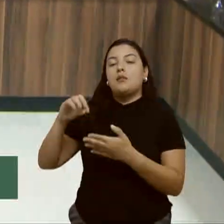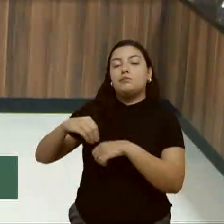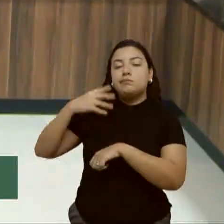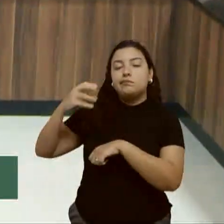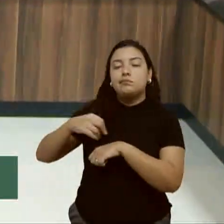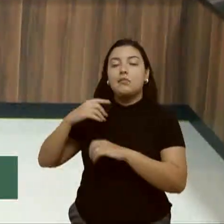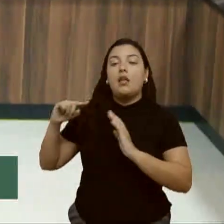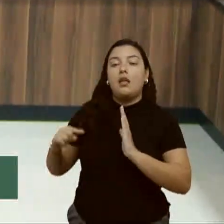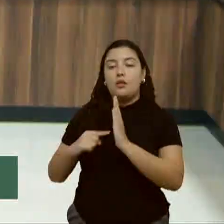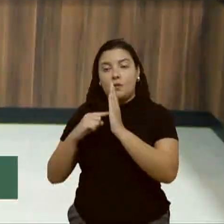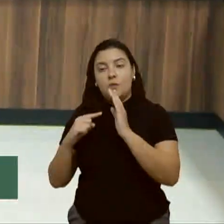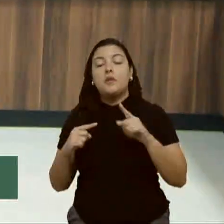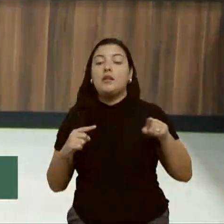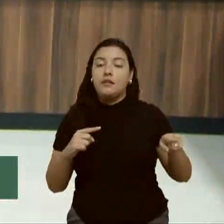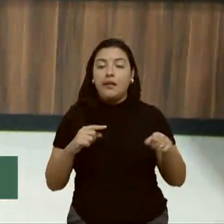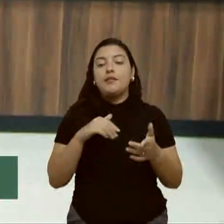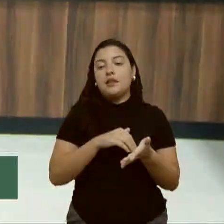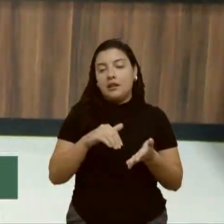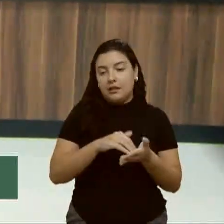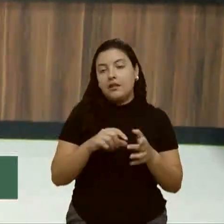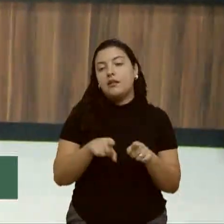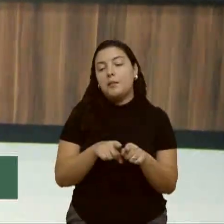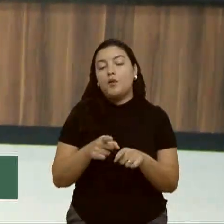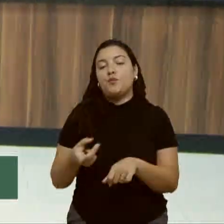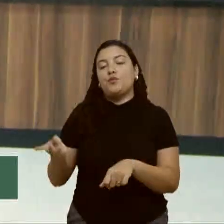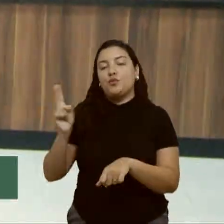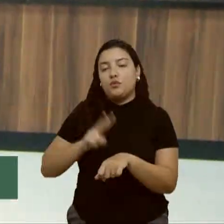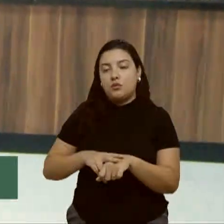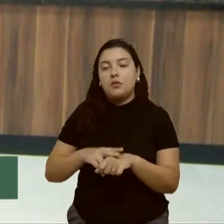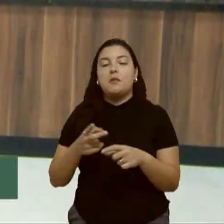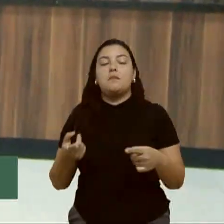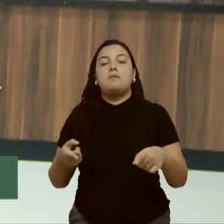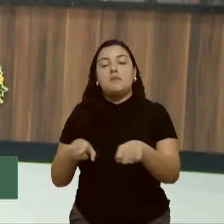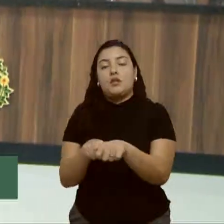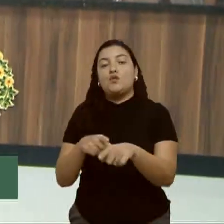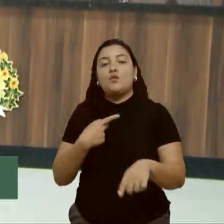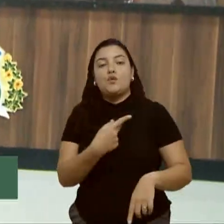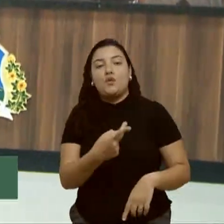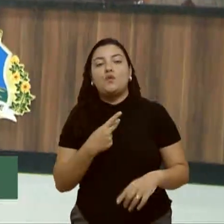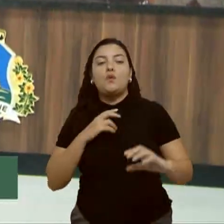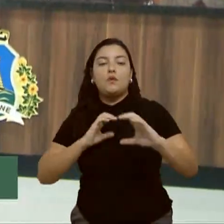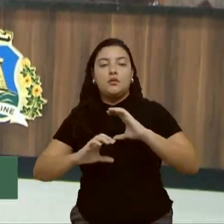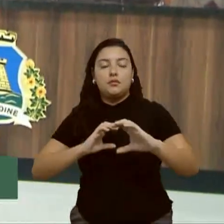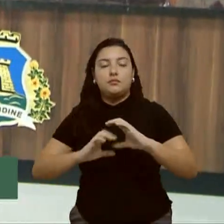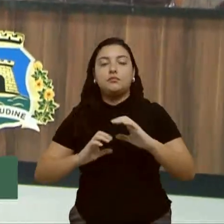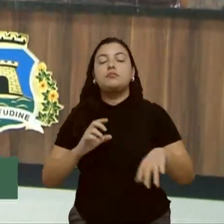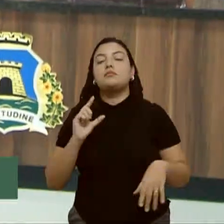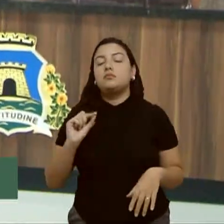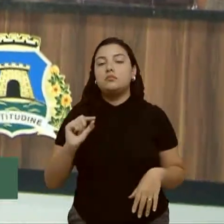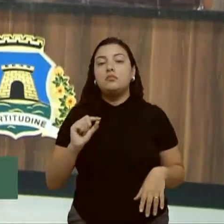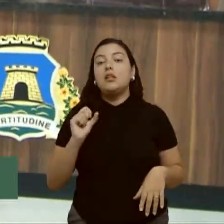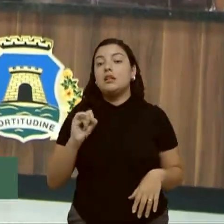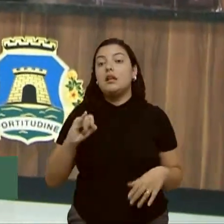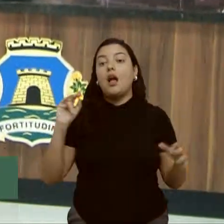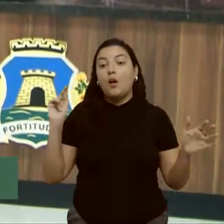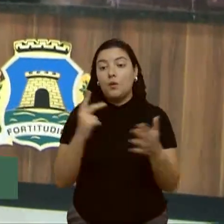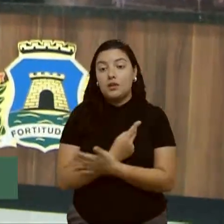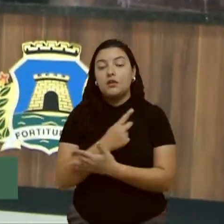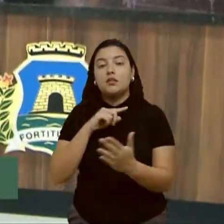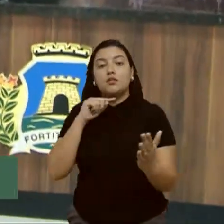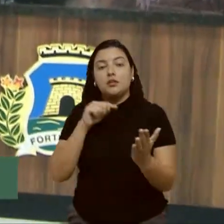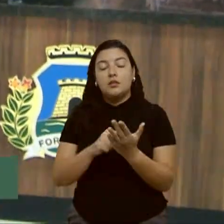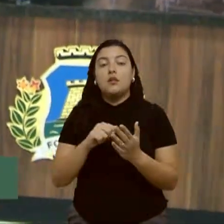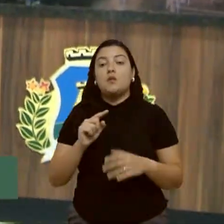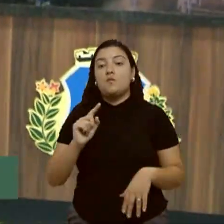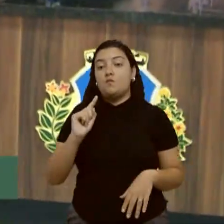da própria GFIS também recebem. E aí a gente faz essa parceria de comunicação. Para quê? Para quando houver uma denúncia de um